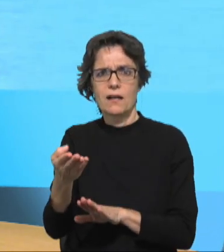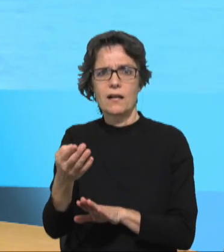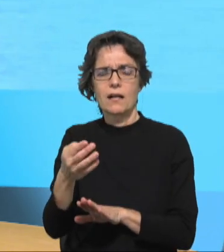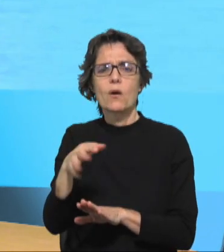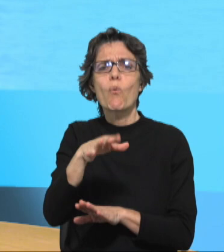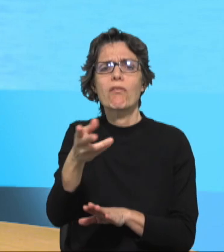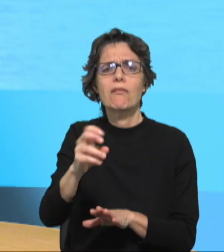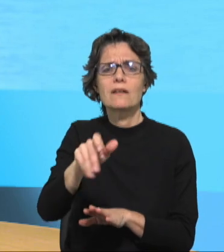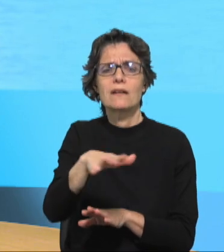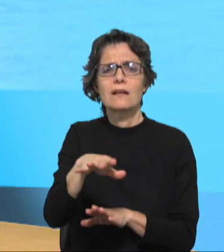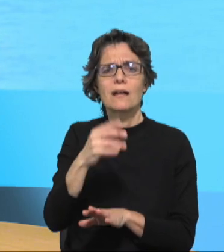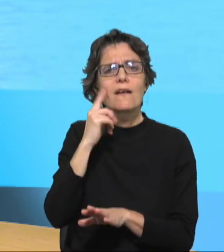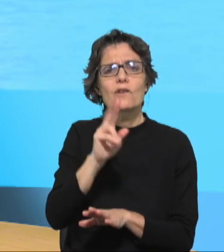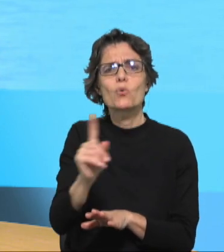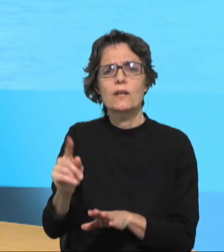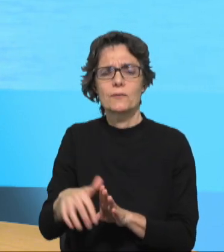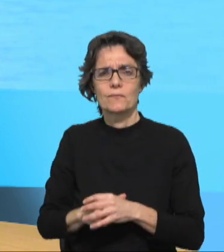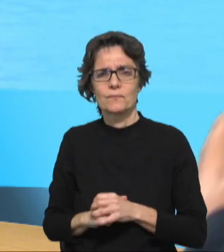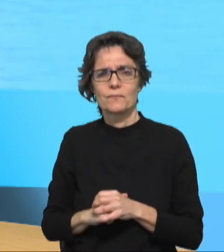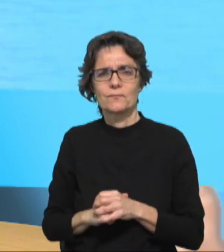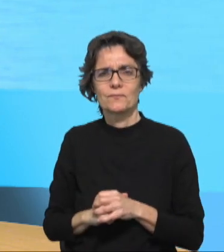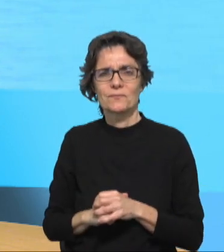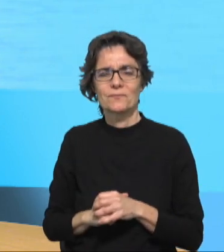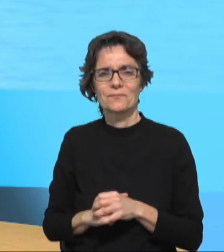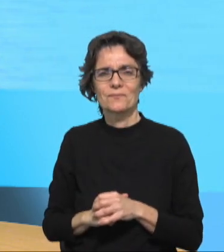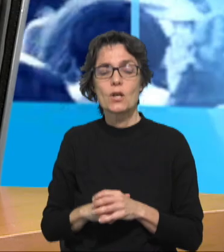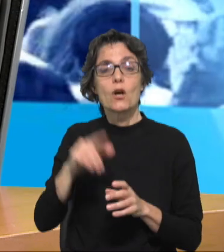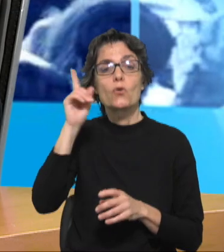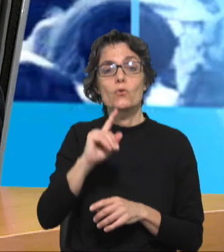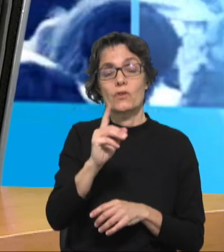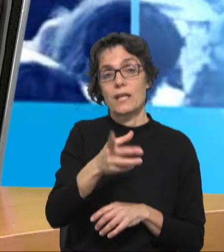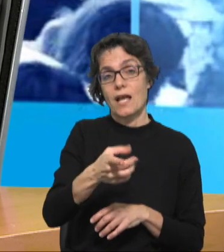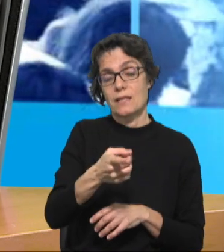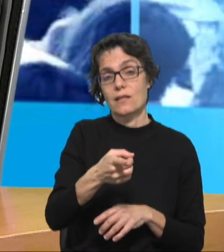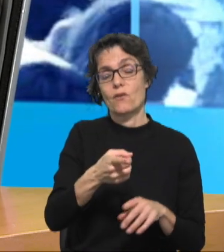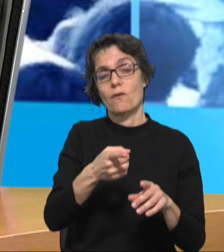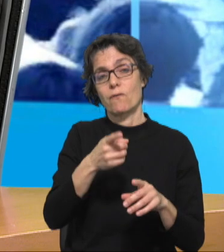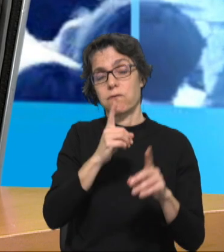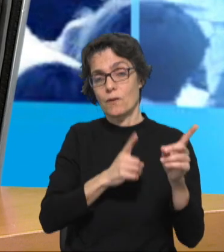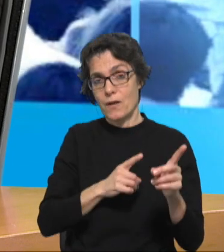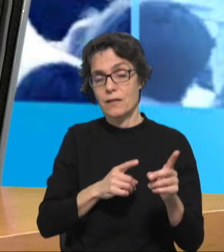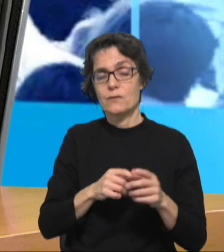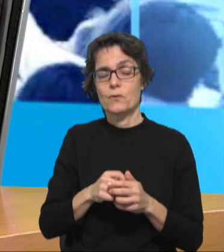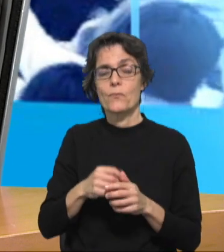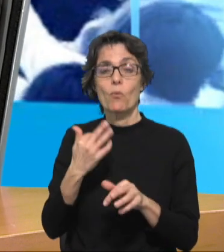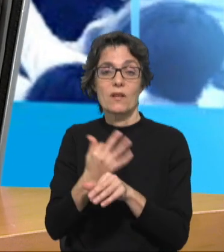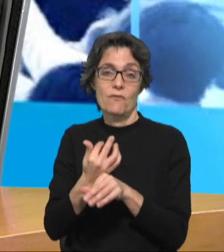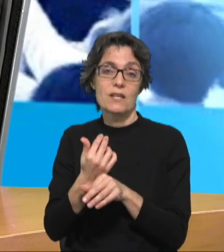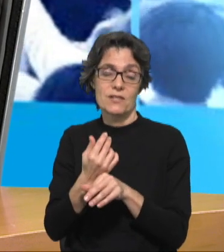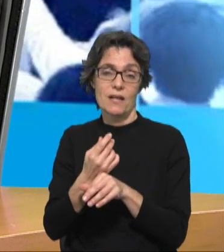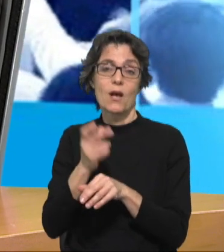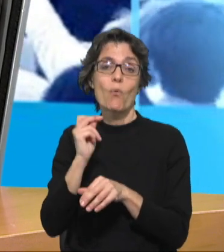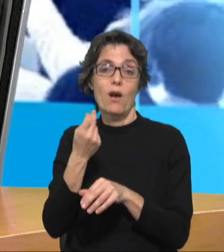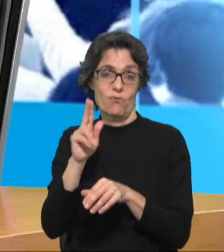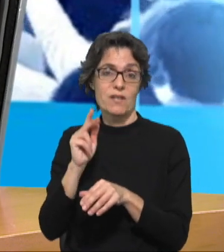vai estar? O que é que se pode ver nesse momento, nesse local? No dia 19 de março, dia do centenário por excelência, faremos uma